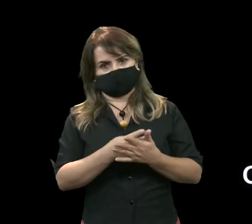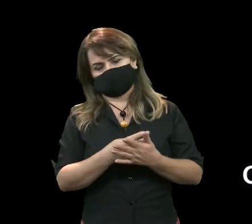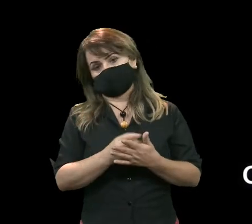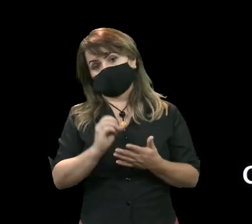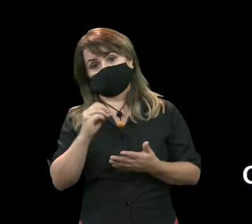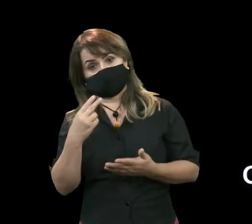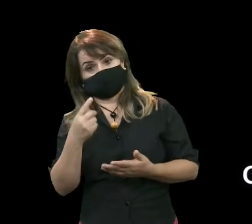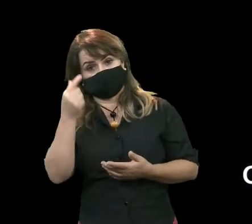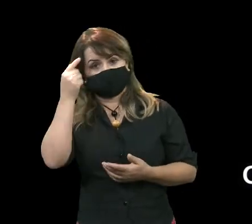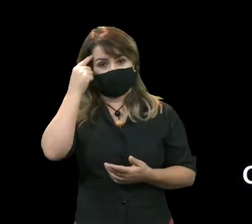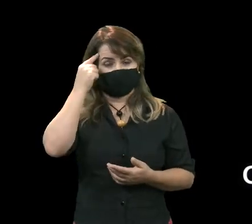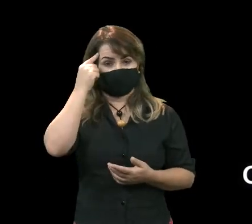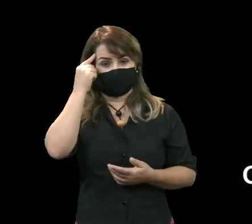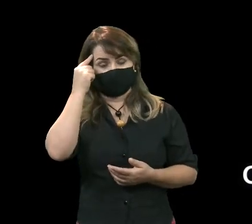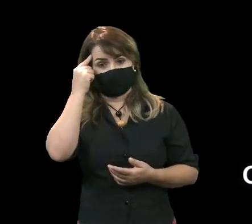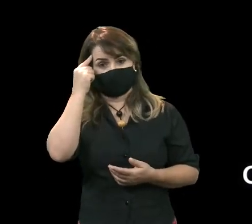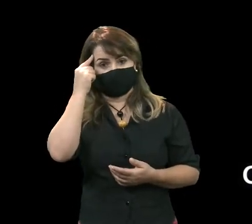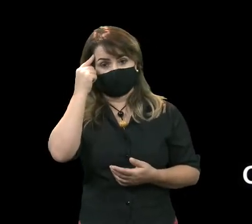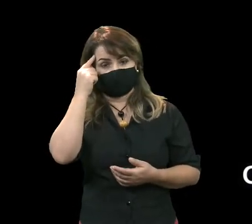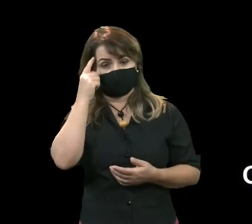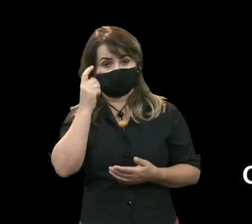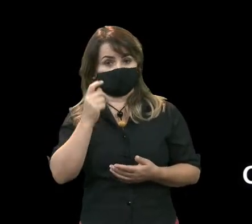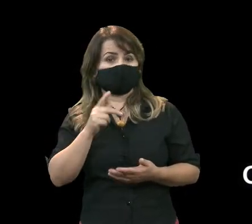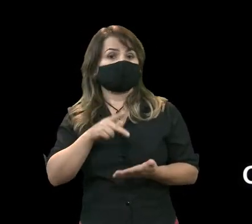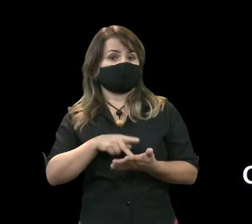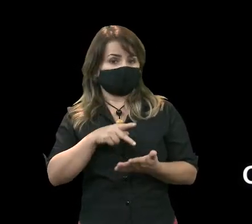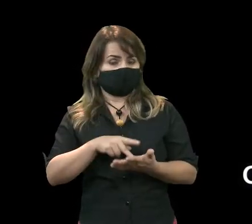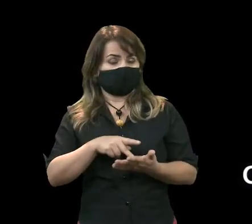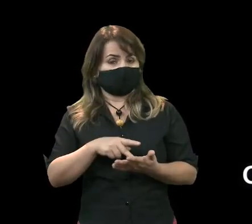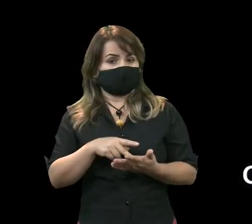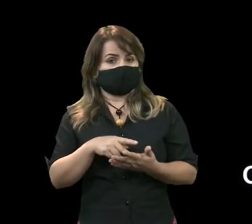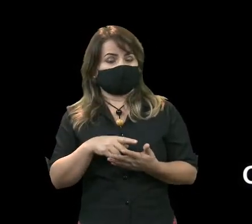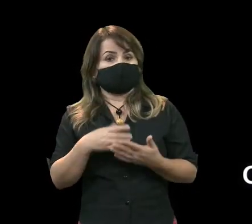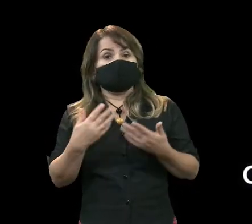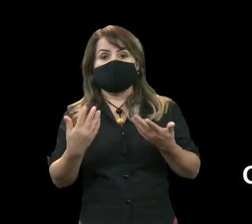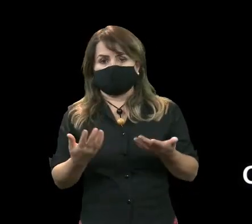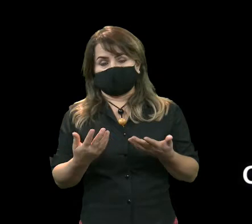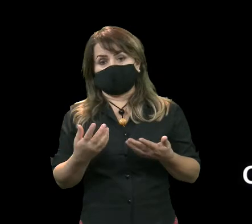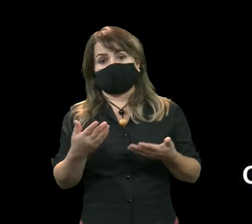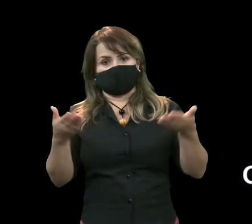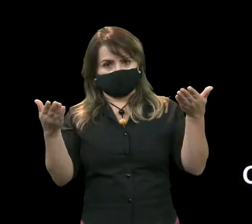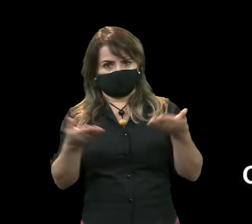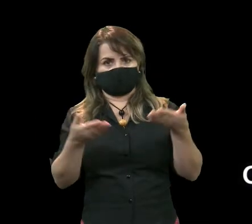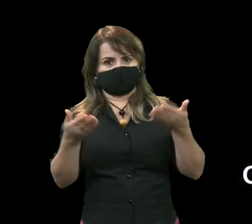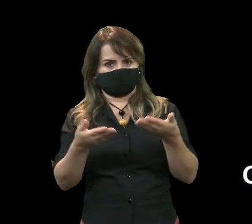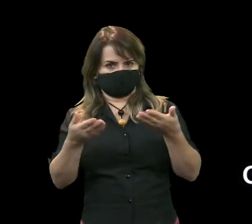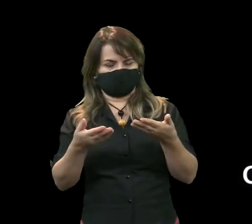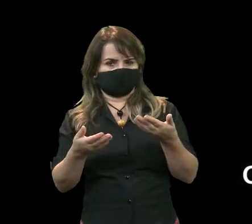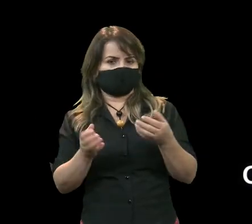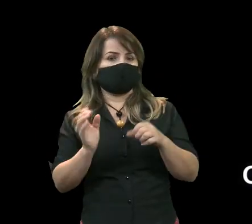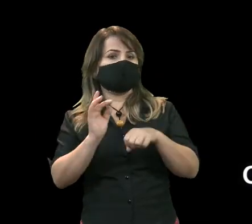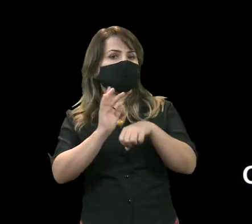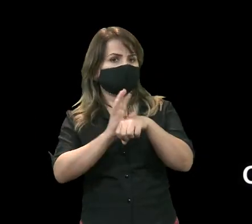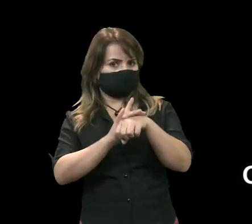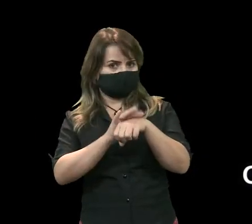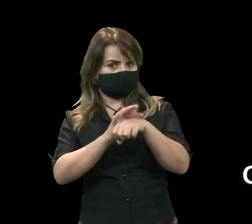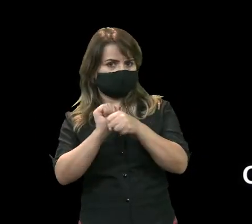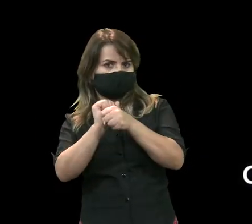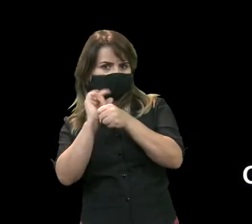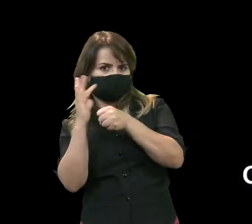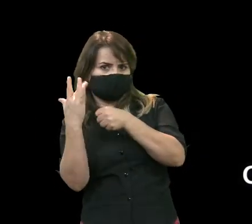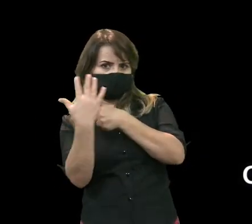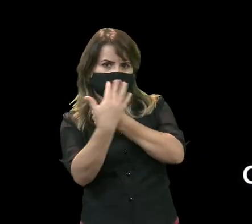eu tenho no momento de pandemia, de forma, não dá nem para se pensar em criar nada. Eu também acho correto.